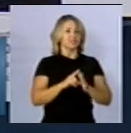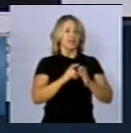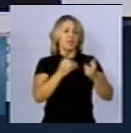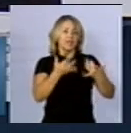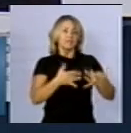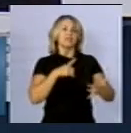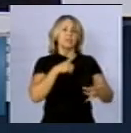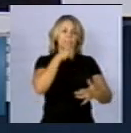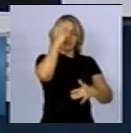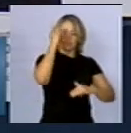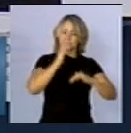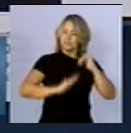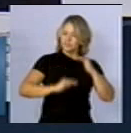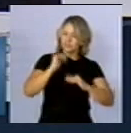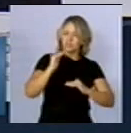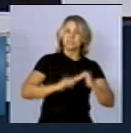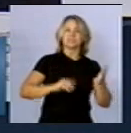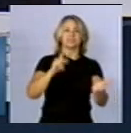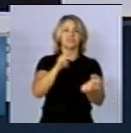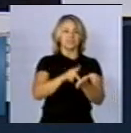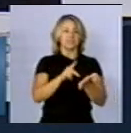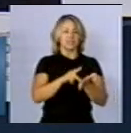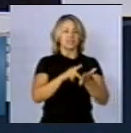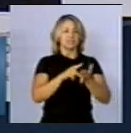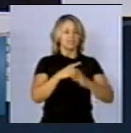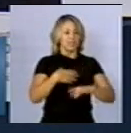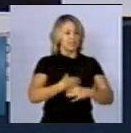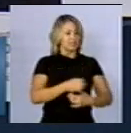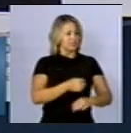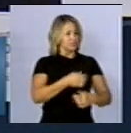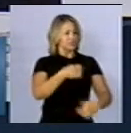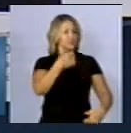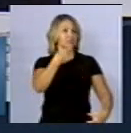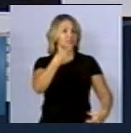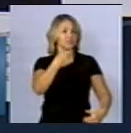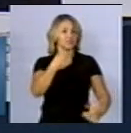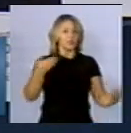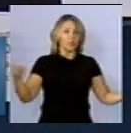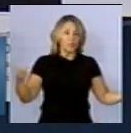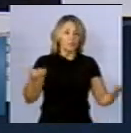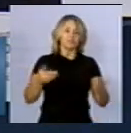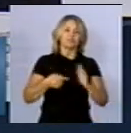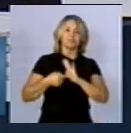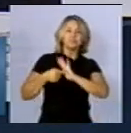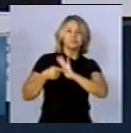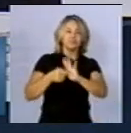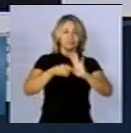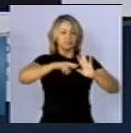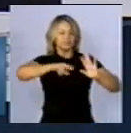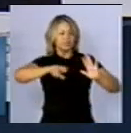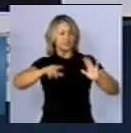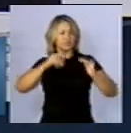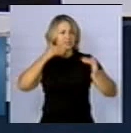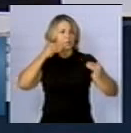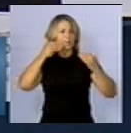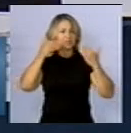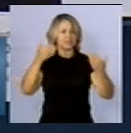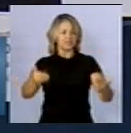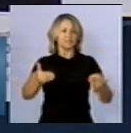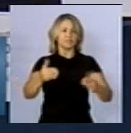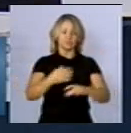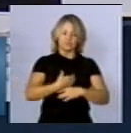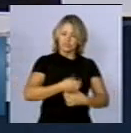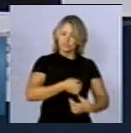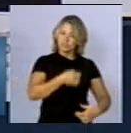profissionais muito competentes na área de Engenharia e aqui nós tivemos diversos exposições de